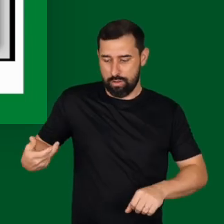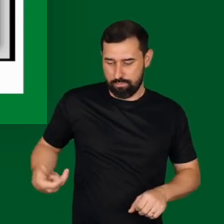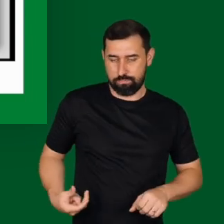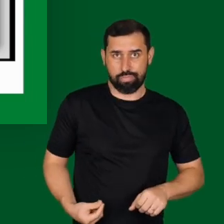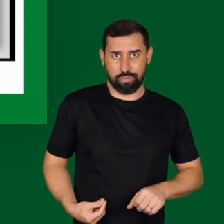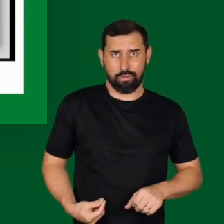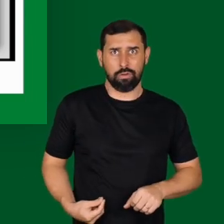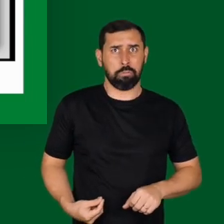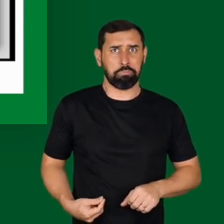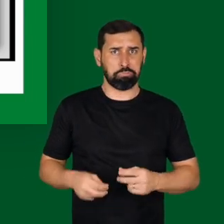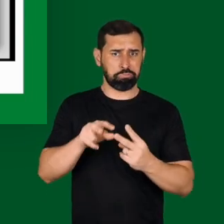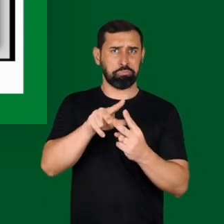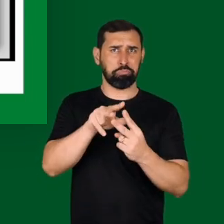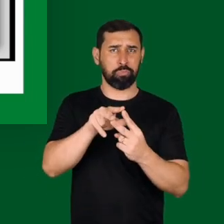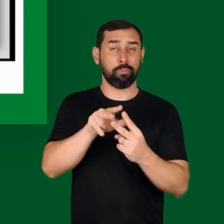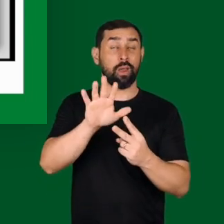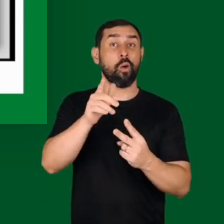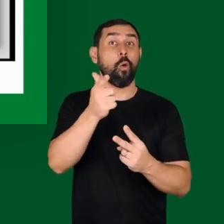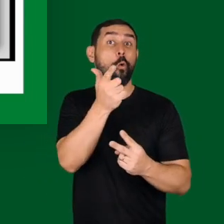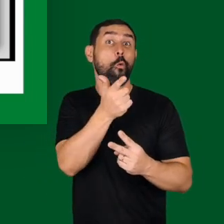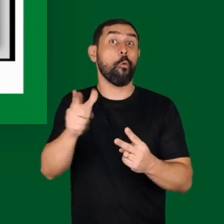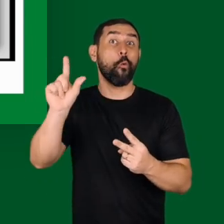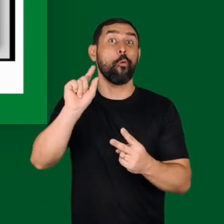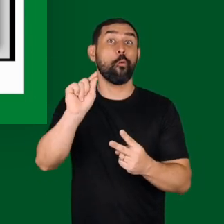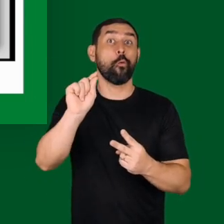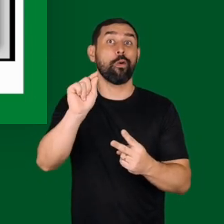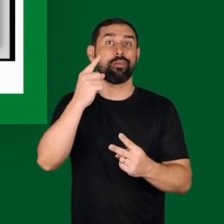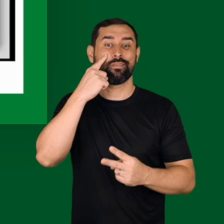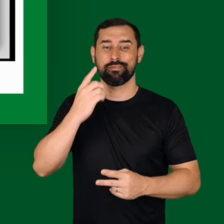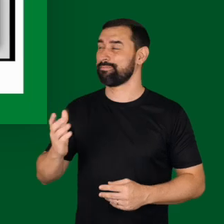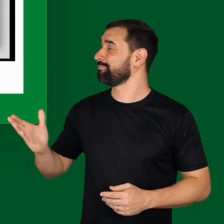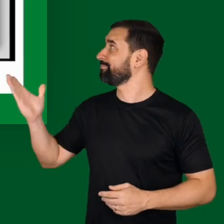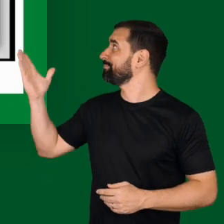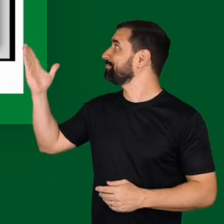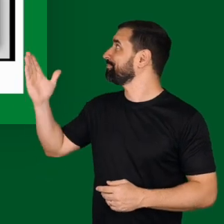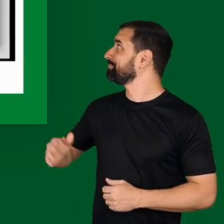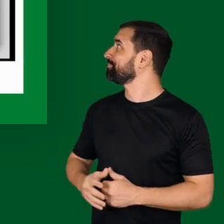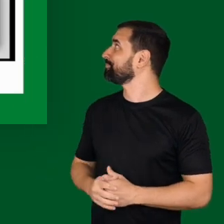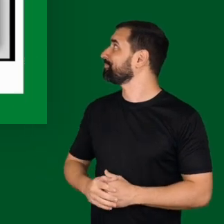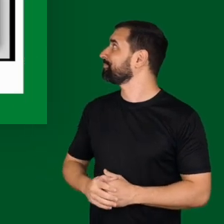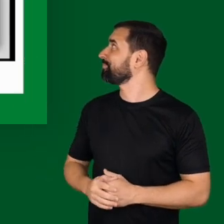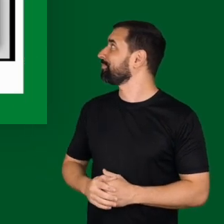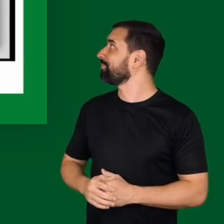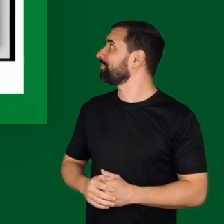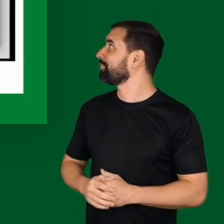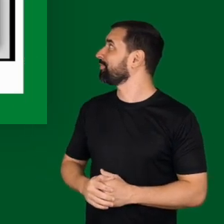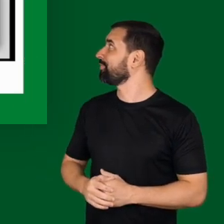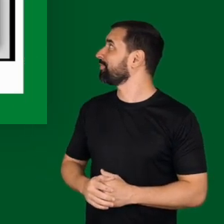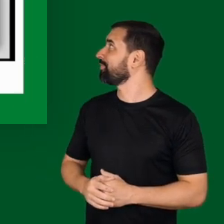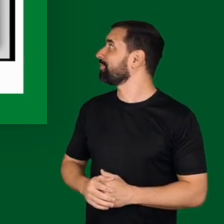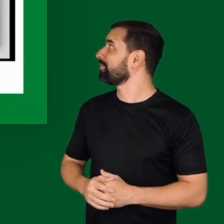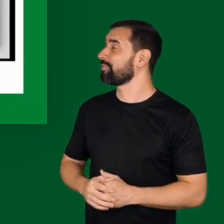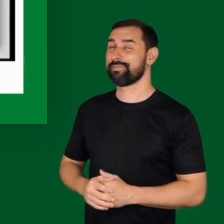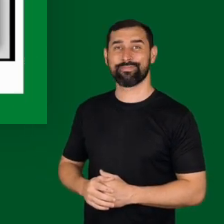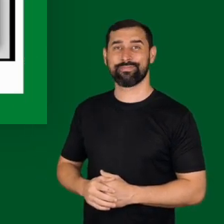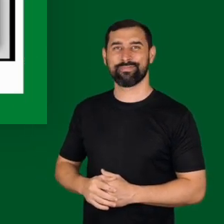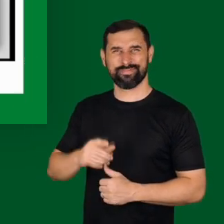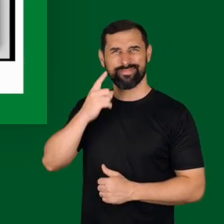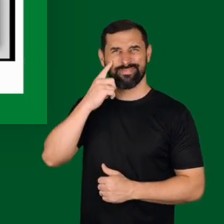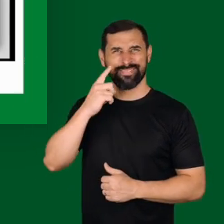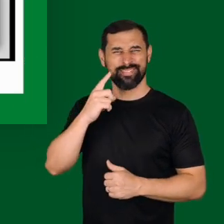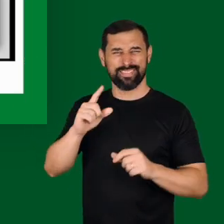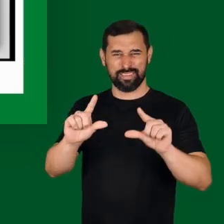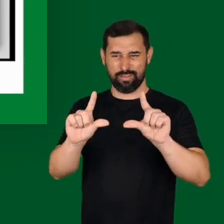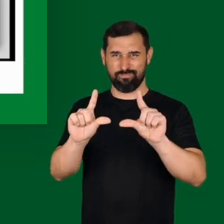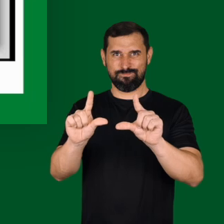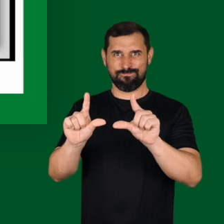a gente também pode fazer o uso, né, da insulina através da bomba de insulina, que a gente chama bomba de insulina. Ele